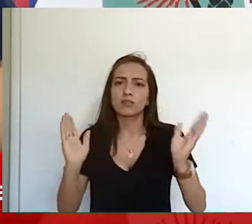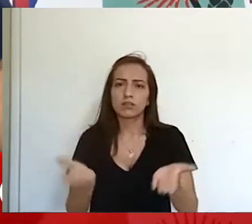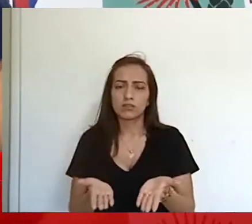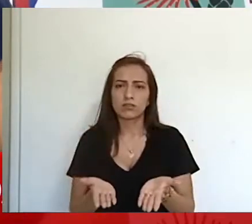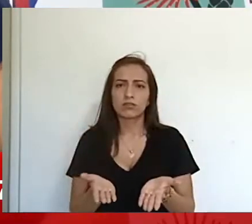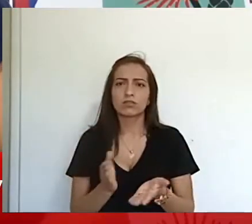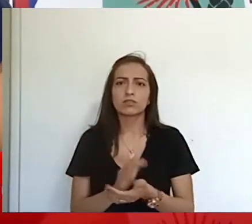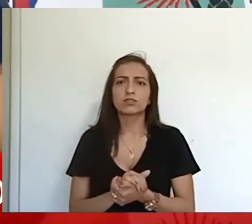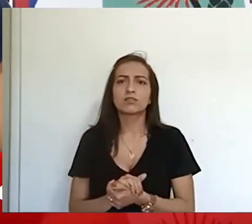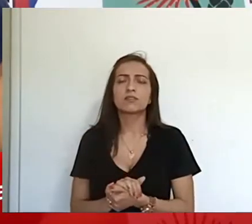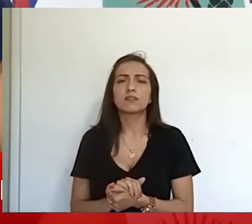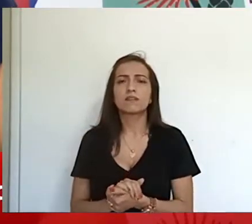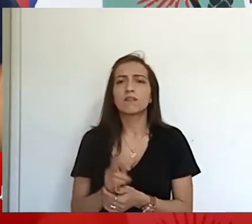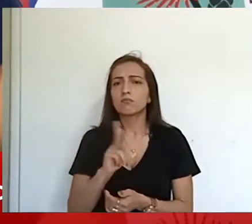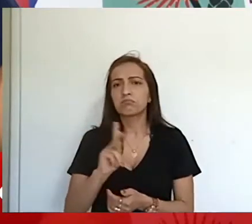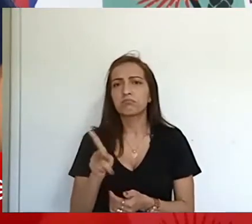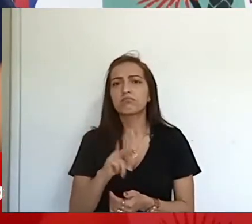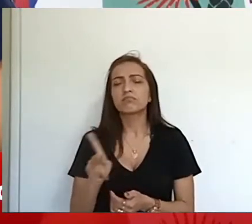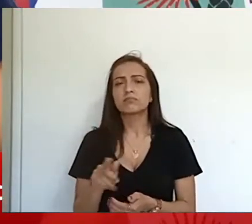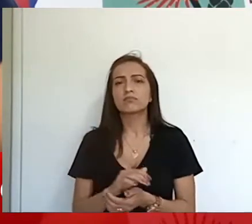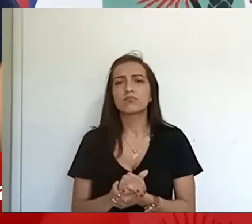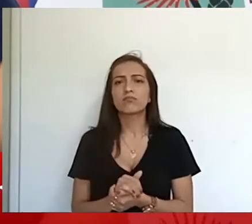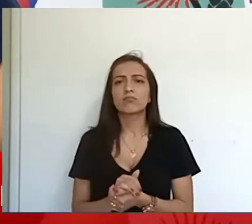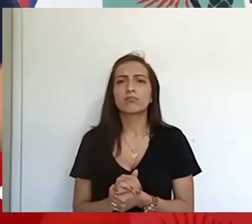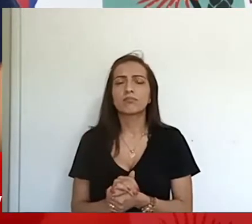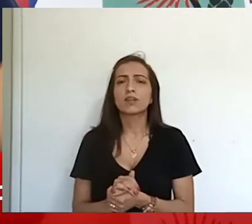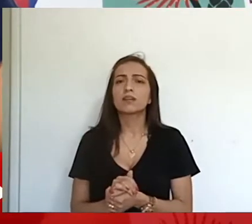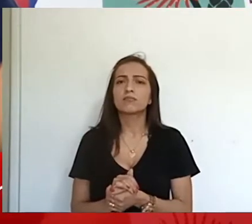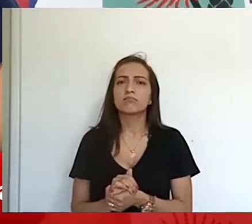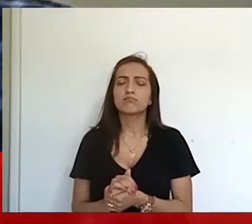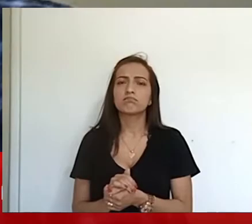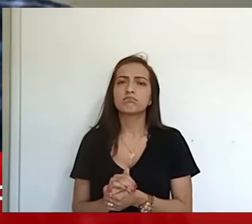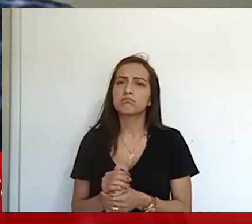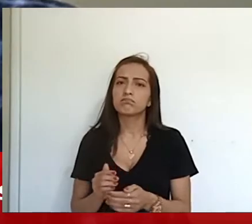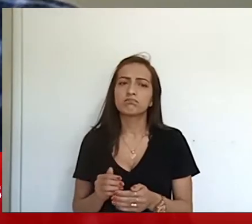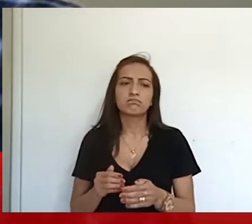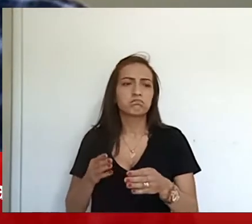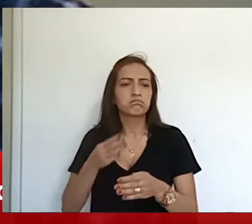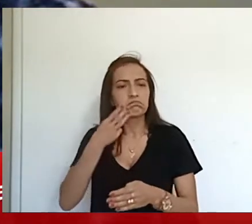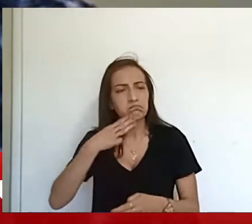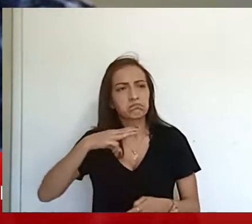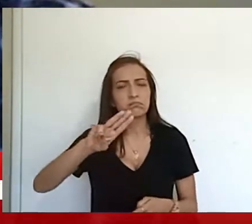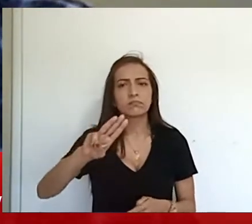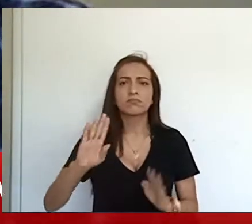Por gentileza, deixe sua mensagem final para os nossos telespectadores.